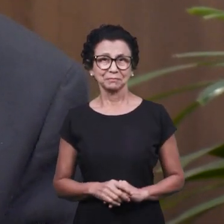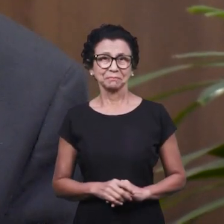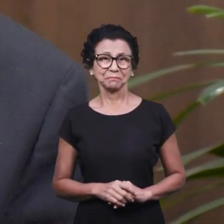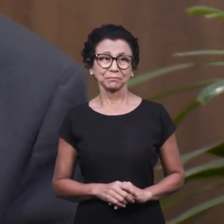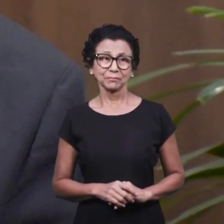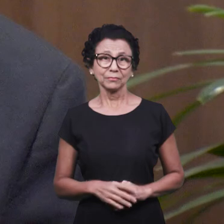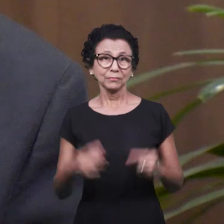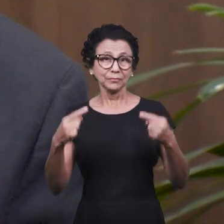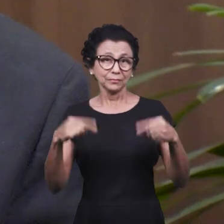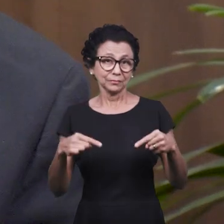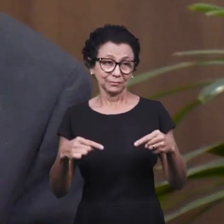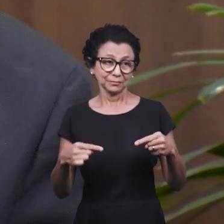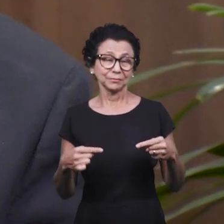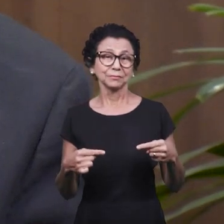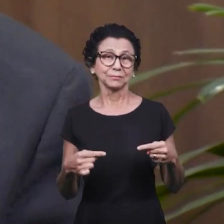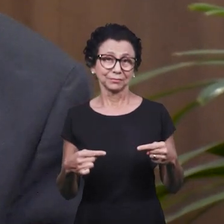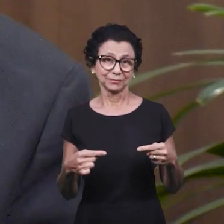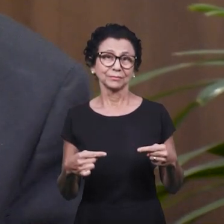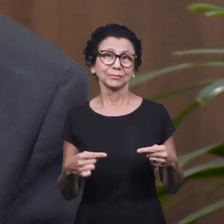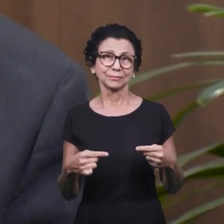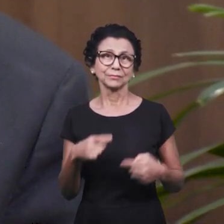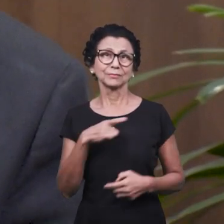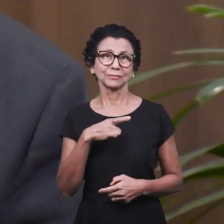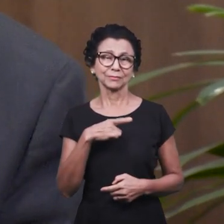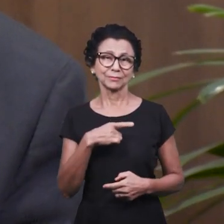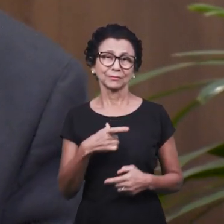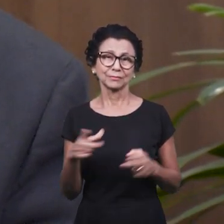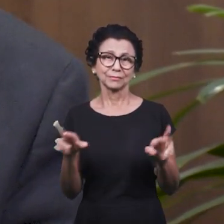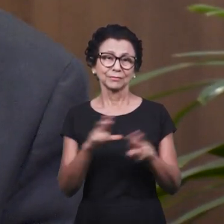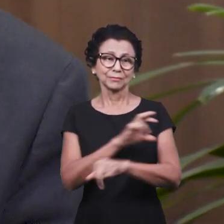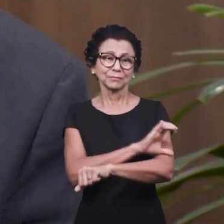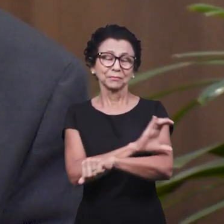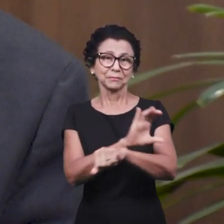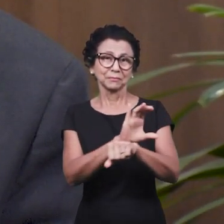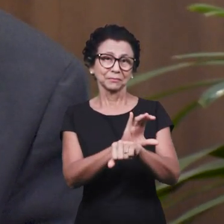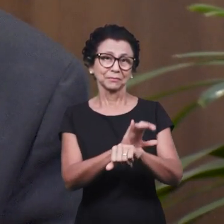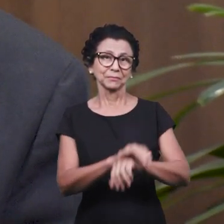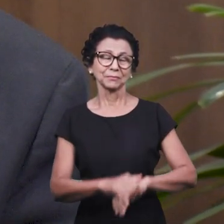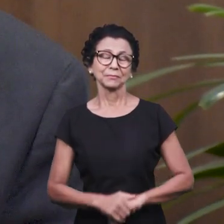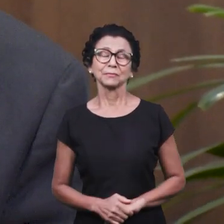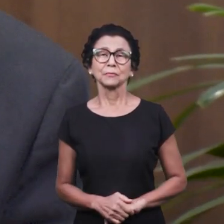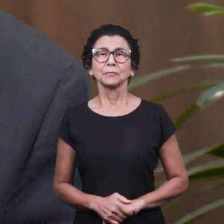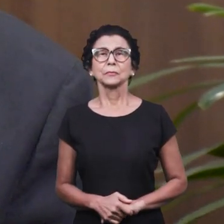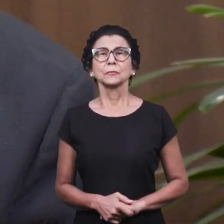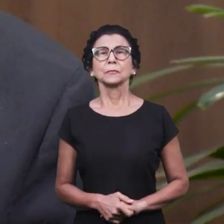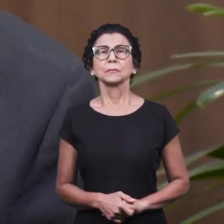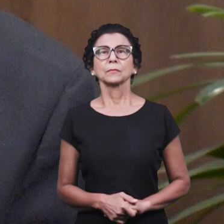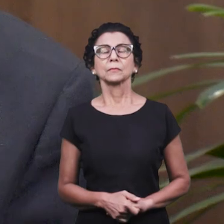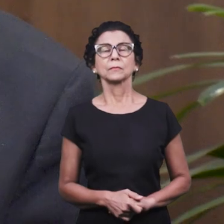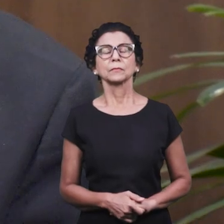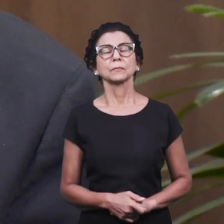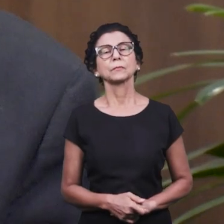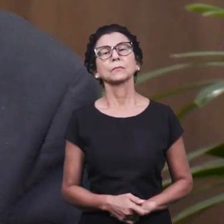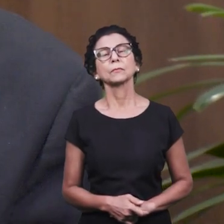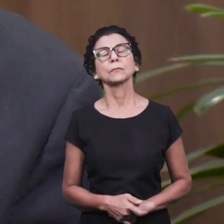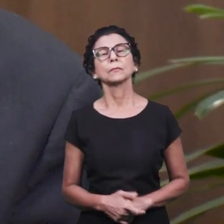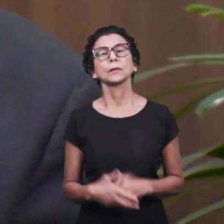e os desafios que vão ter, né? Não são só culturais. Então, acho que assim, essa preparação da